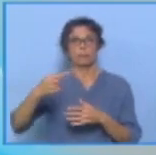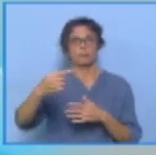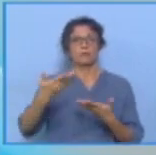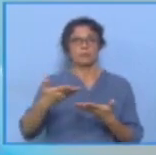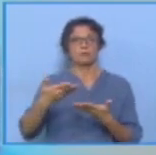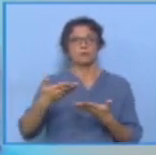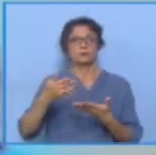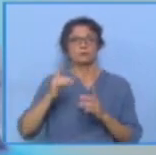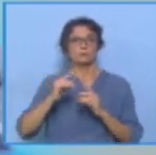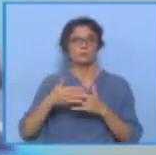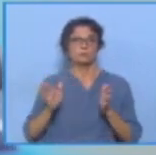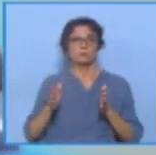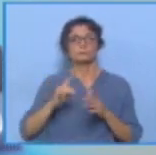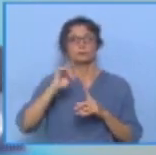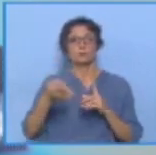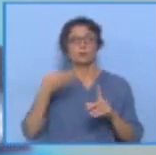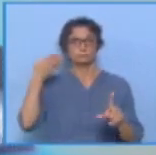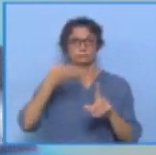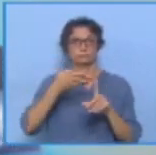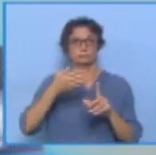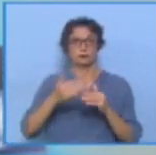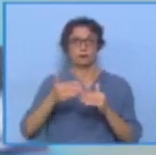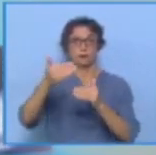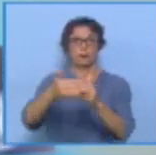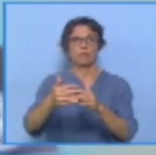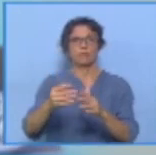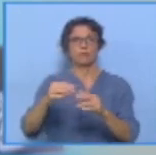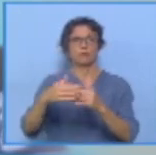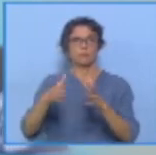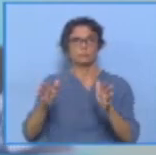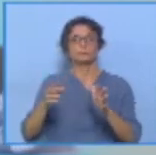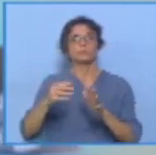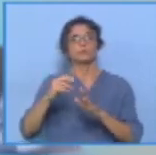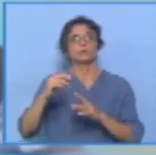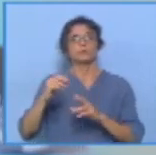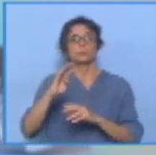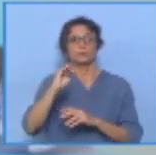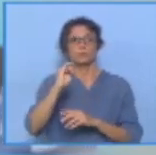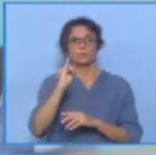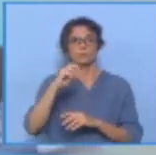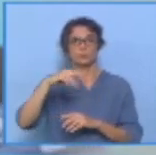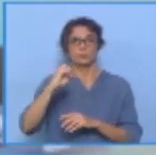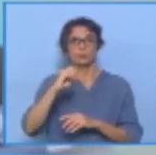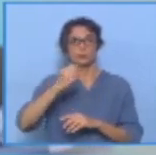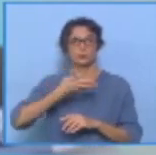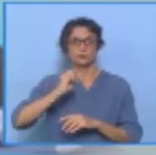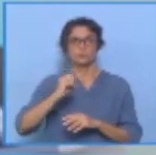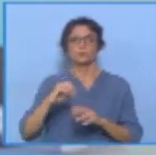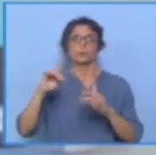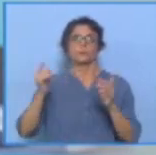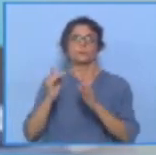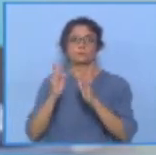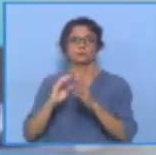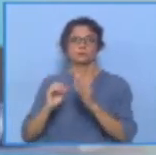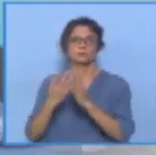a abertura do ano missionário até a abertura do Sínodo, as canonizações, o Dia Mundial das Missões e o encerramento